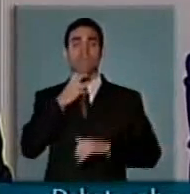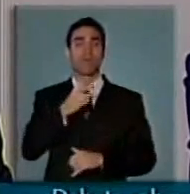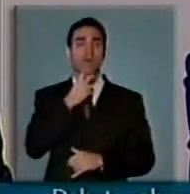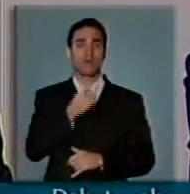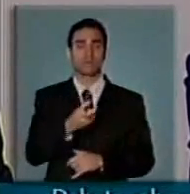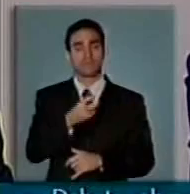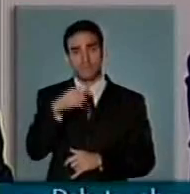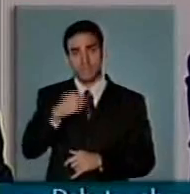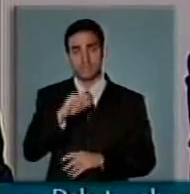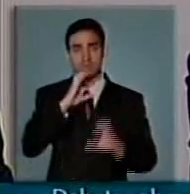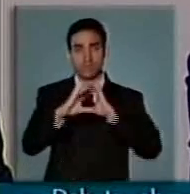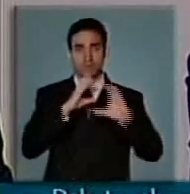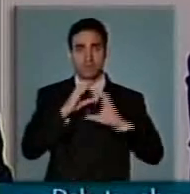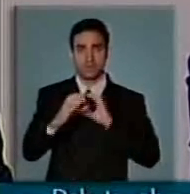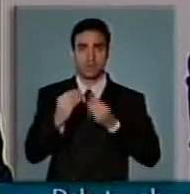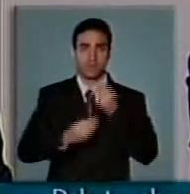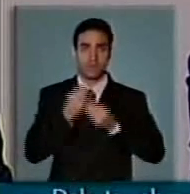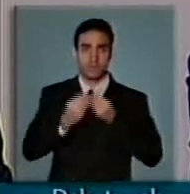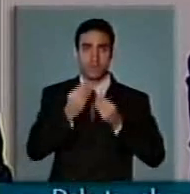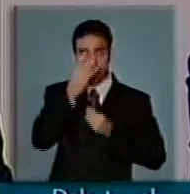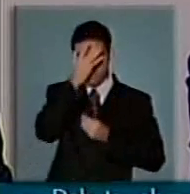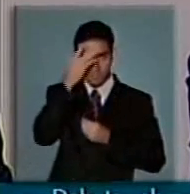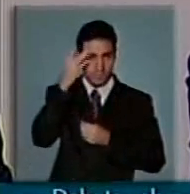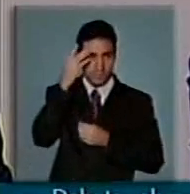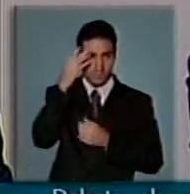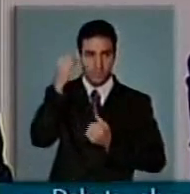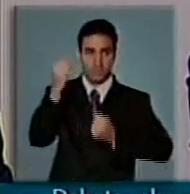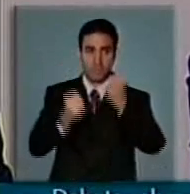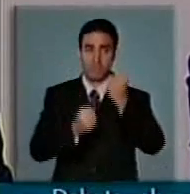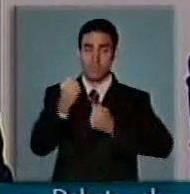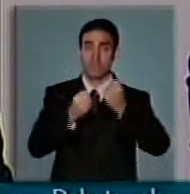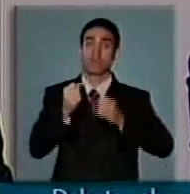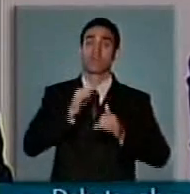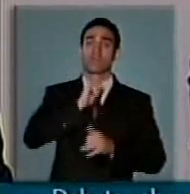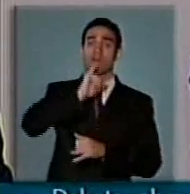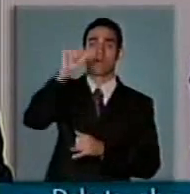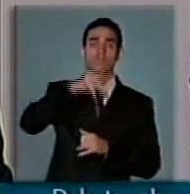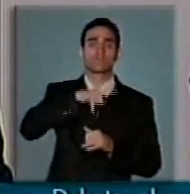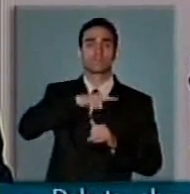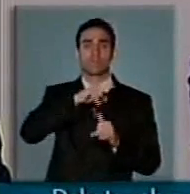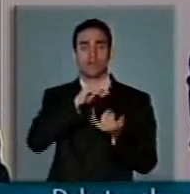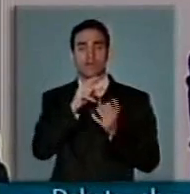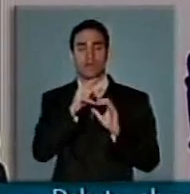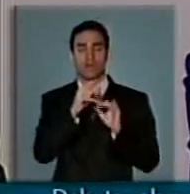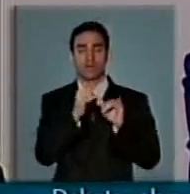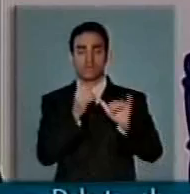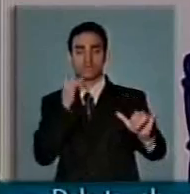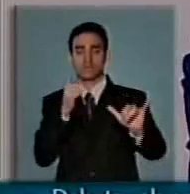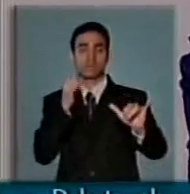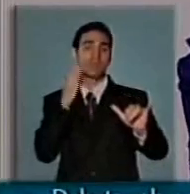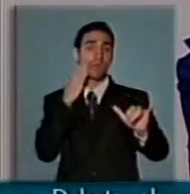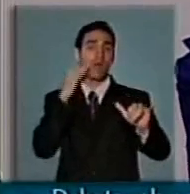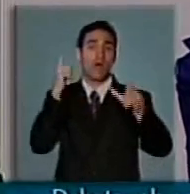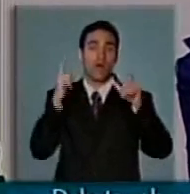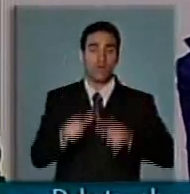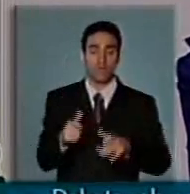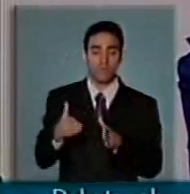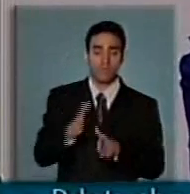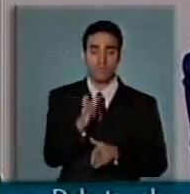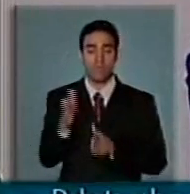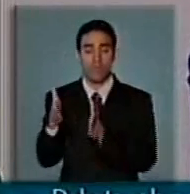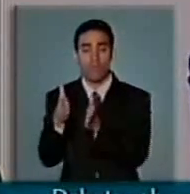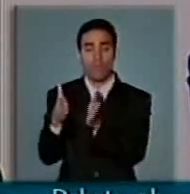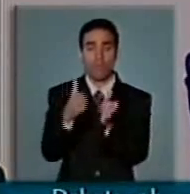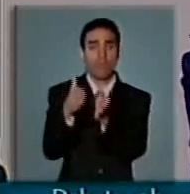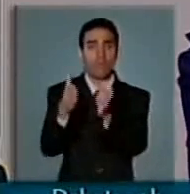da comunicação. O piloto tem que chamar a aeronave, tem que chamar o controle para poder dizer onde ele está passando e qual